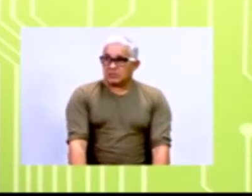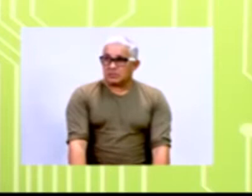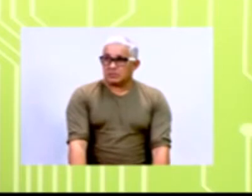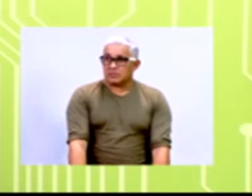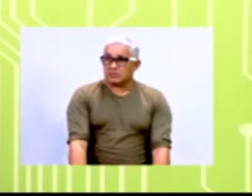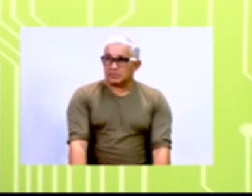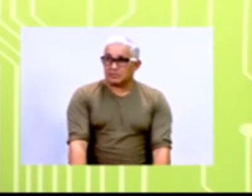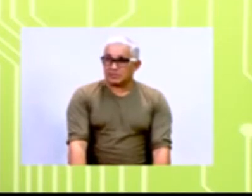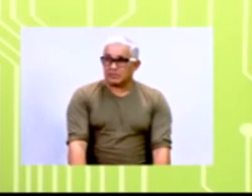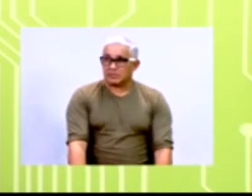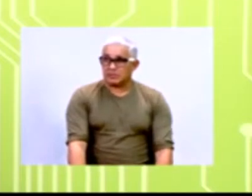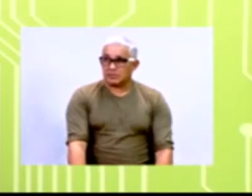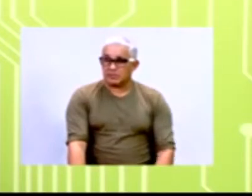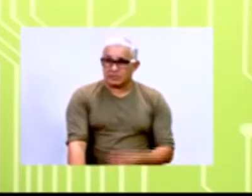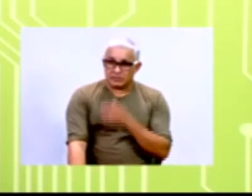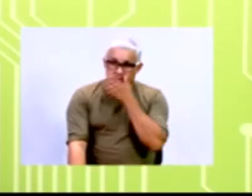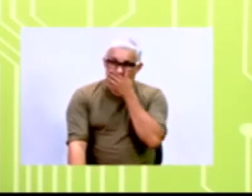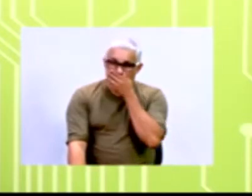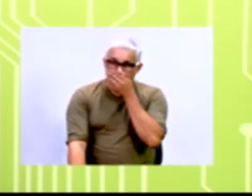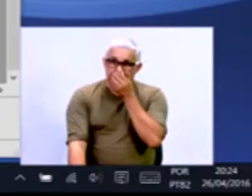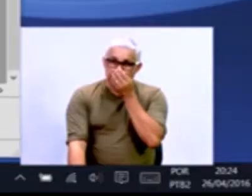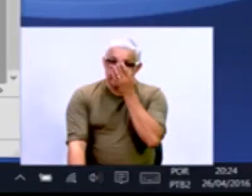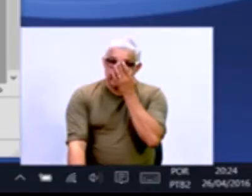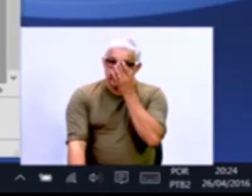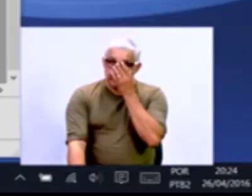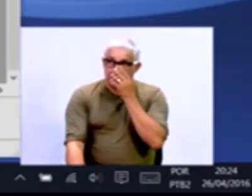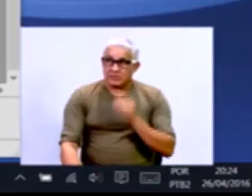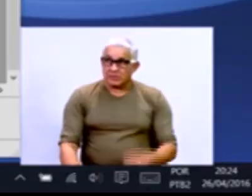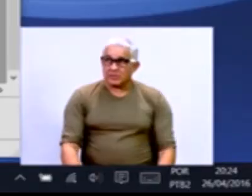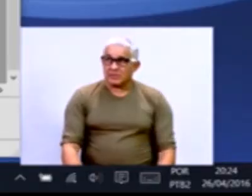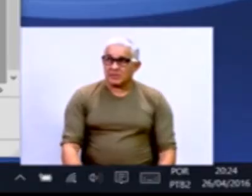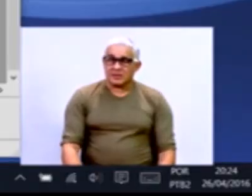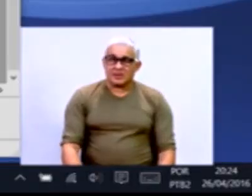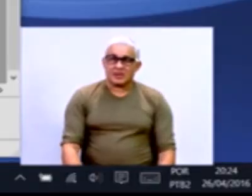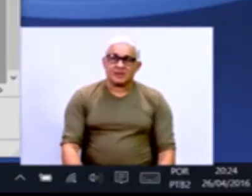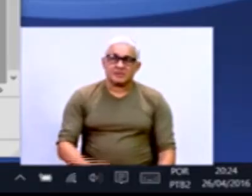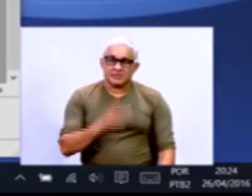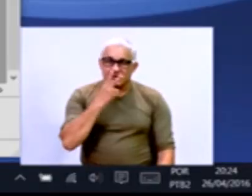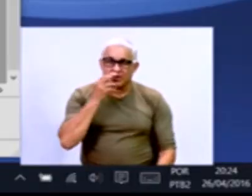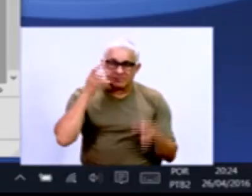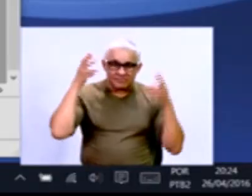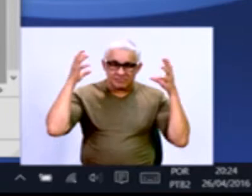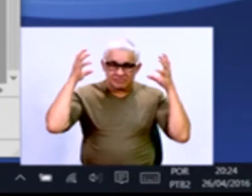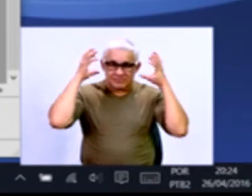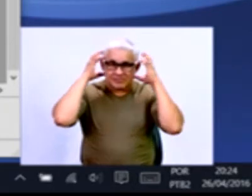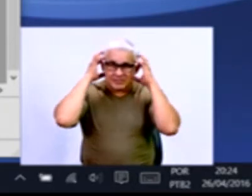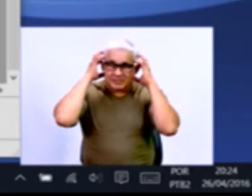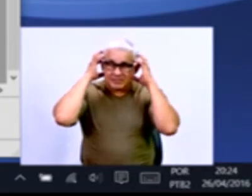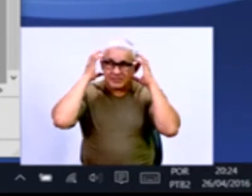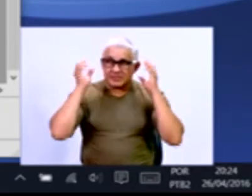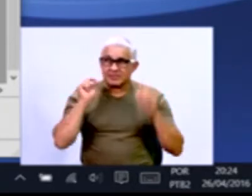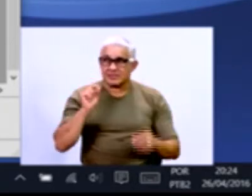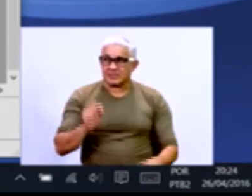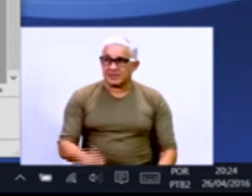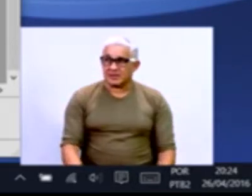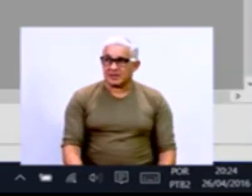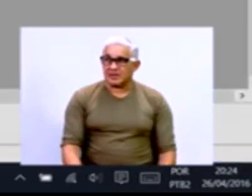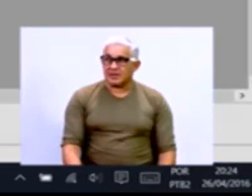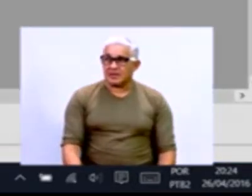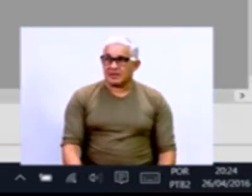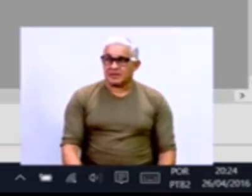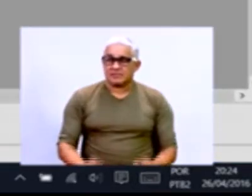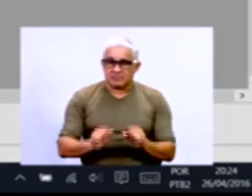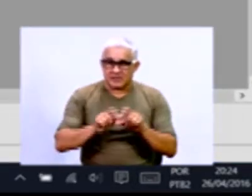Então o Audacity é esse íconezinho aqui que parece um fone, né? E aí ele vai abrir